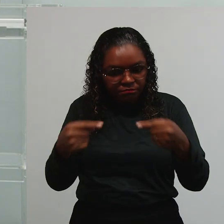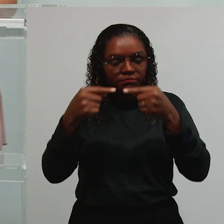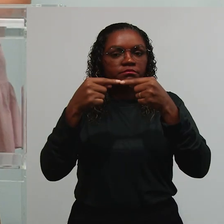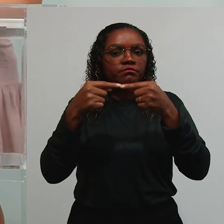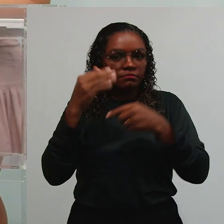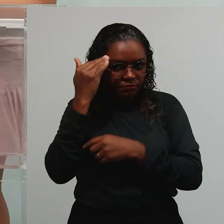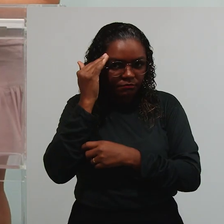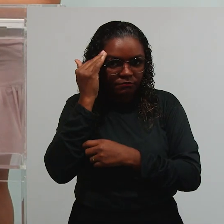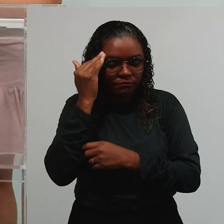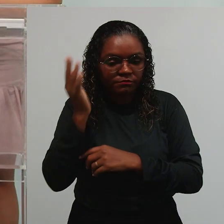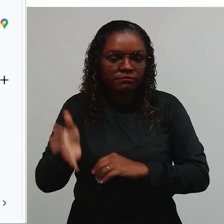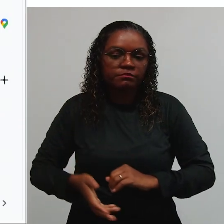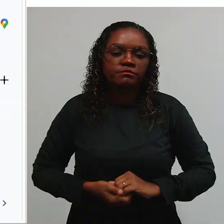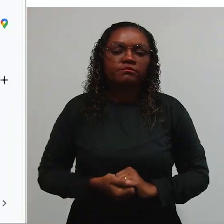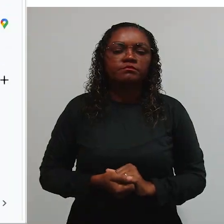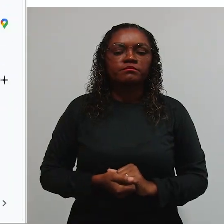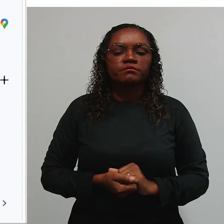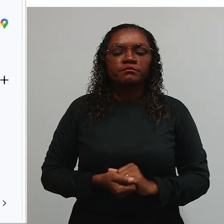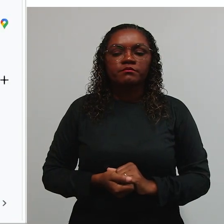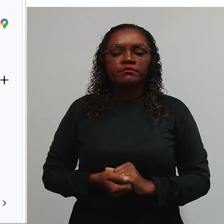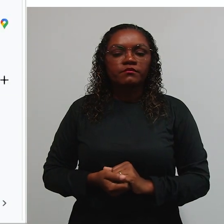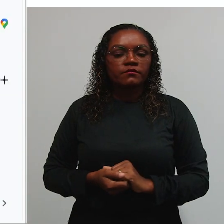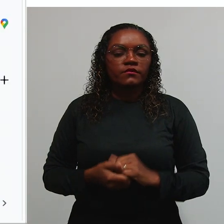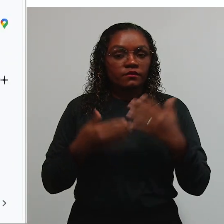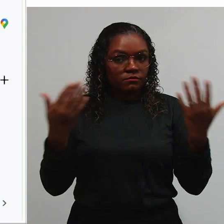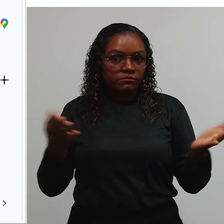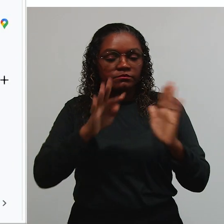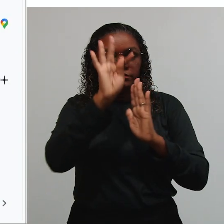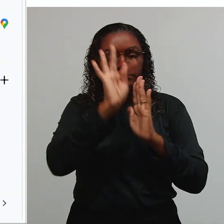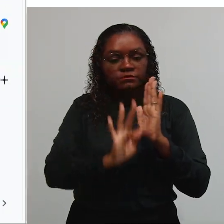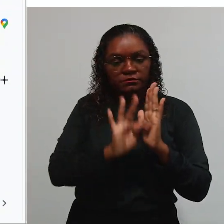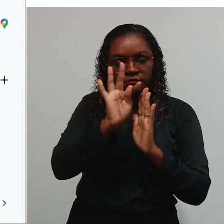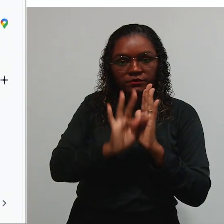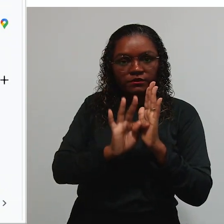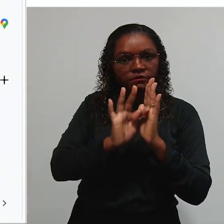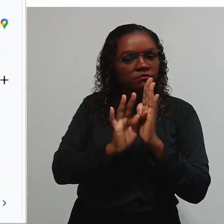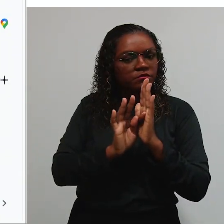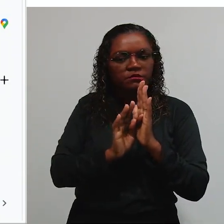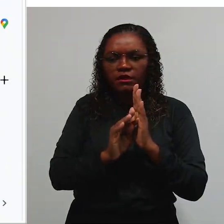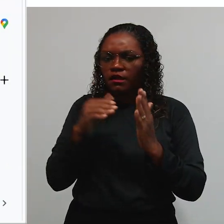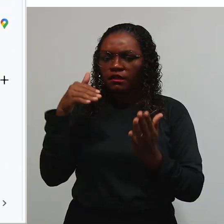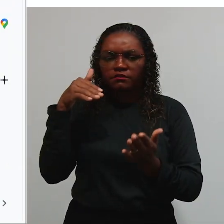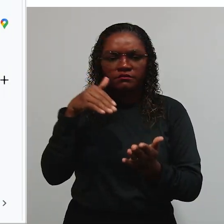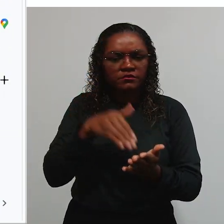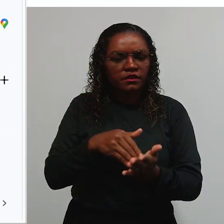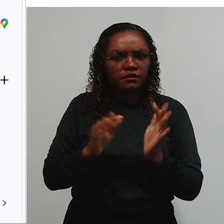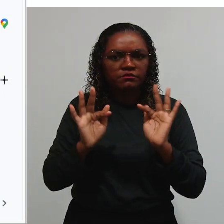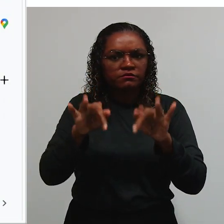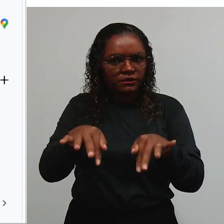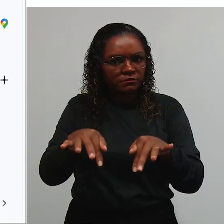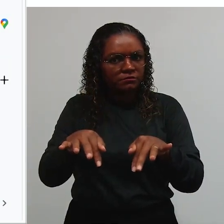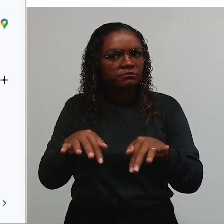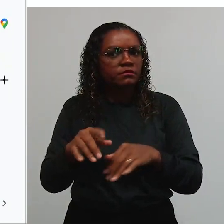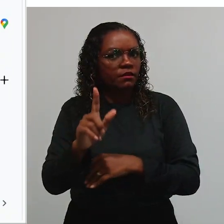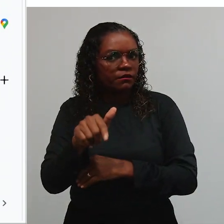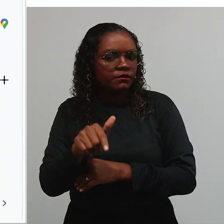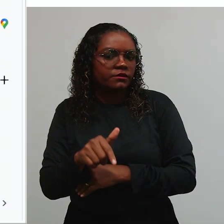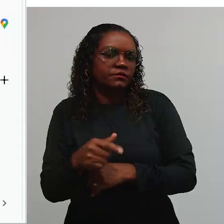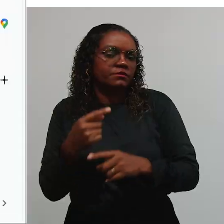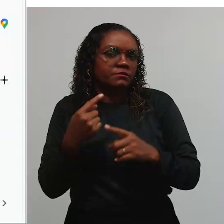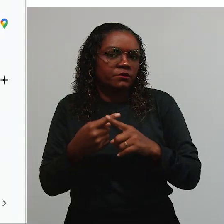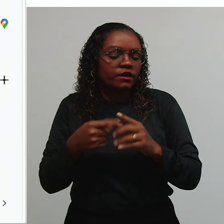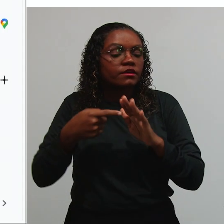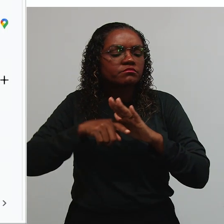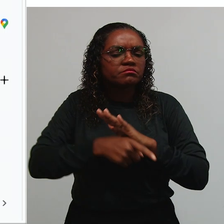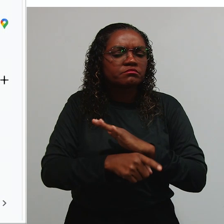estudou, tá bom? Bom, e aí esse texto vai assim até o final, tá bom? Claro, para você fazer